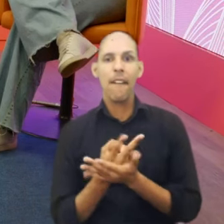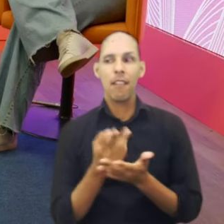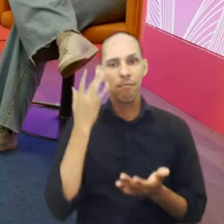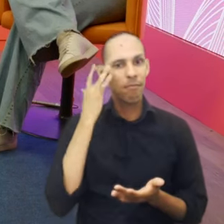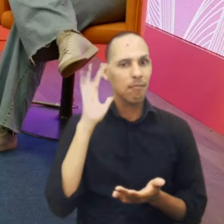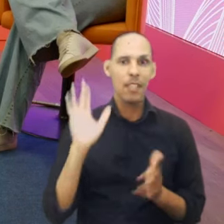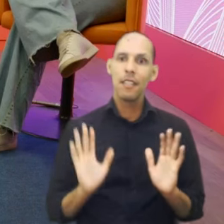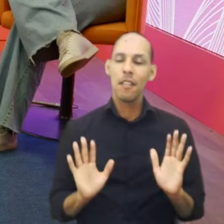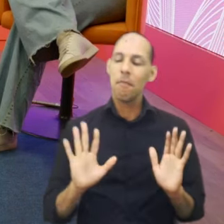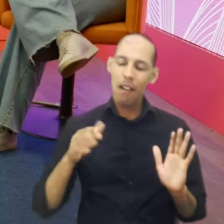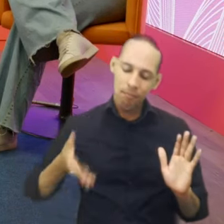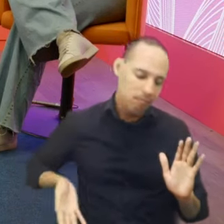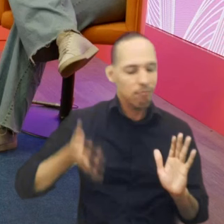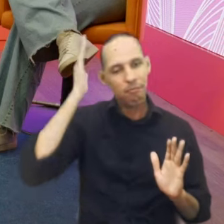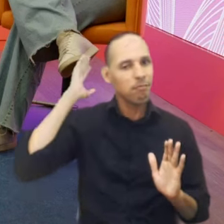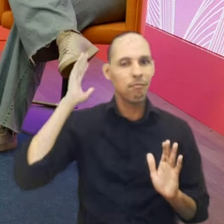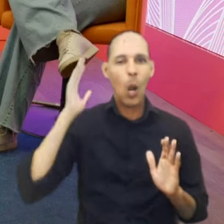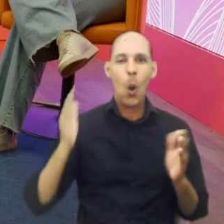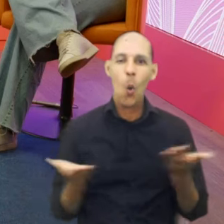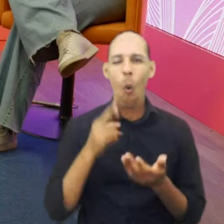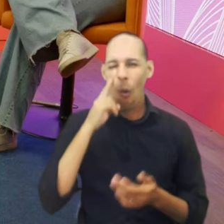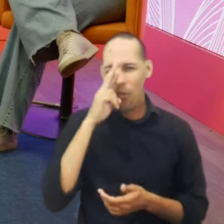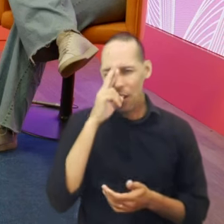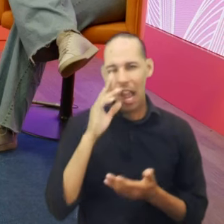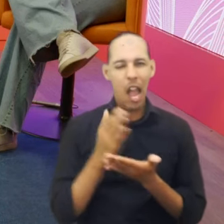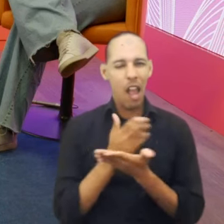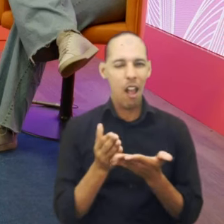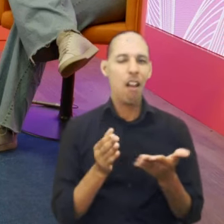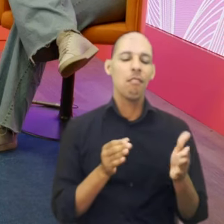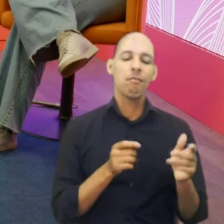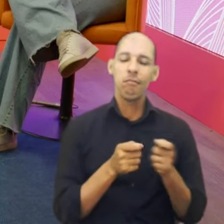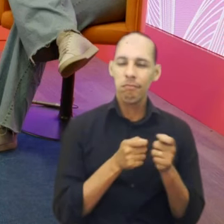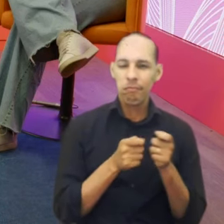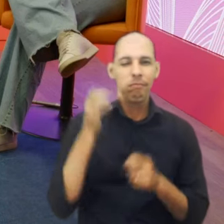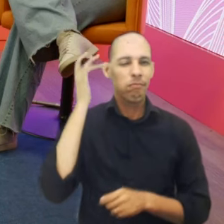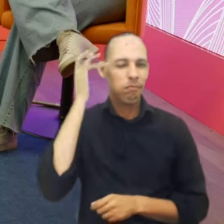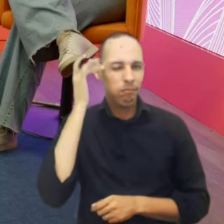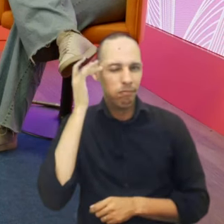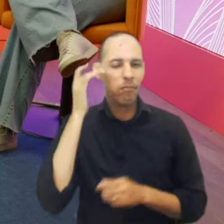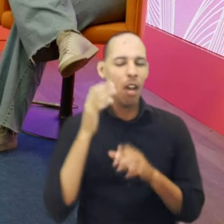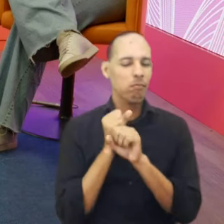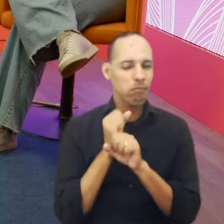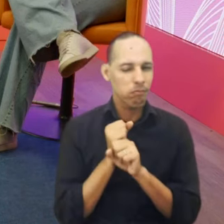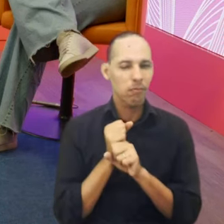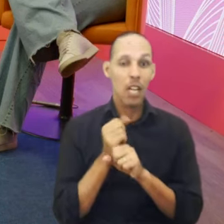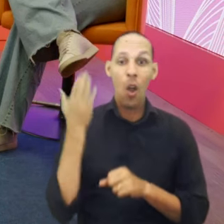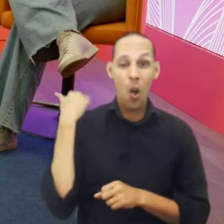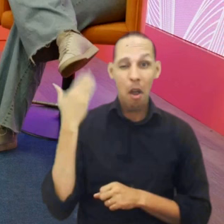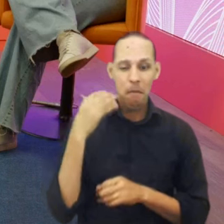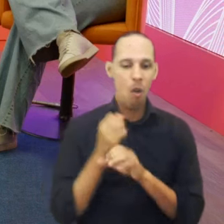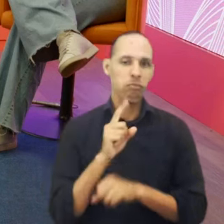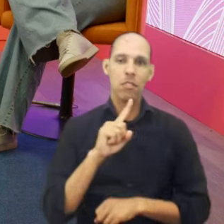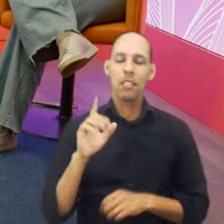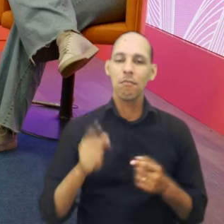certo. Enfim, foi. E alguns riscos hoje, mais maduro, a gente calcula. Mas no comecinho não calculamos. Foi, vamos. Acho que